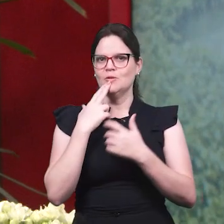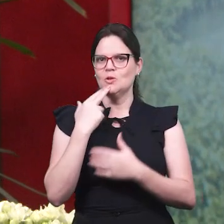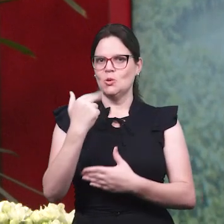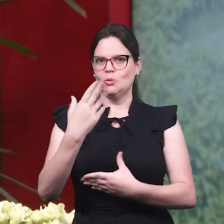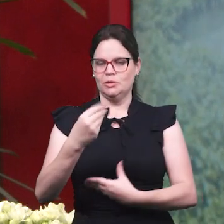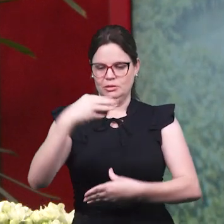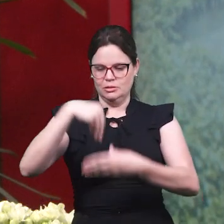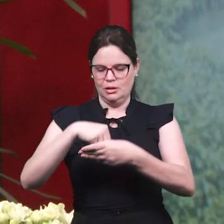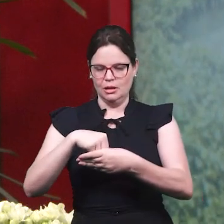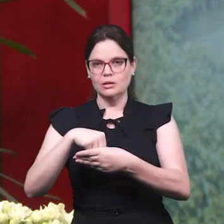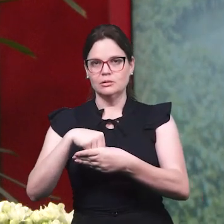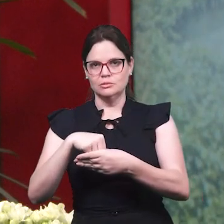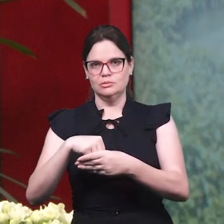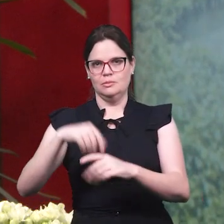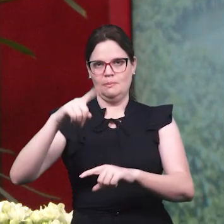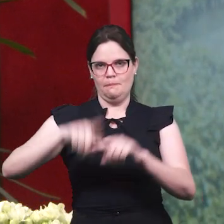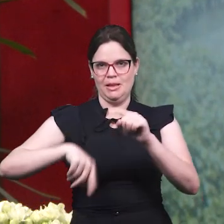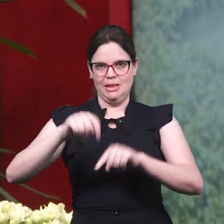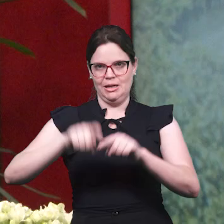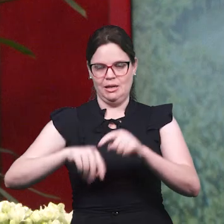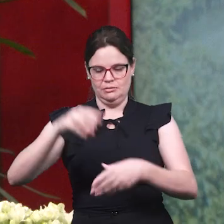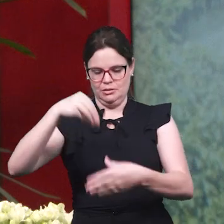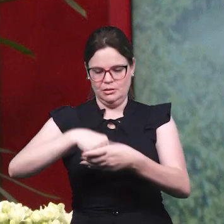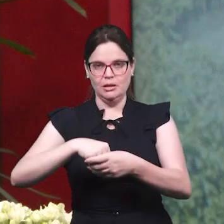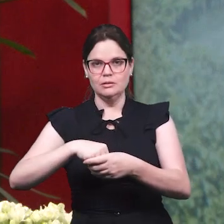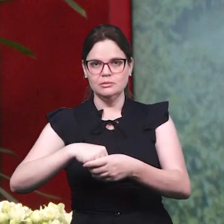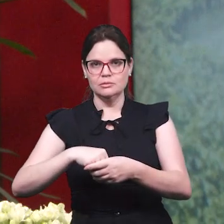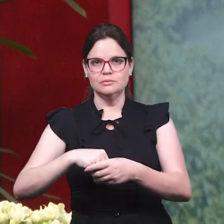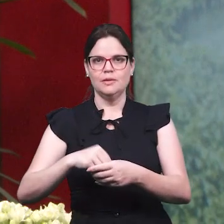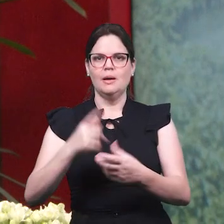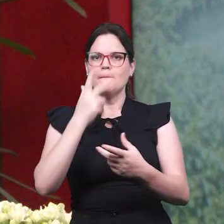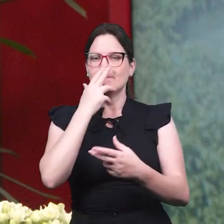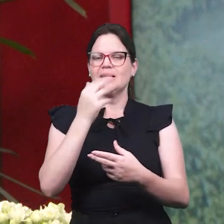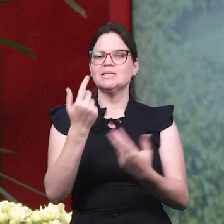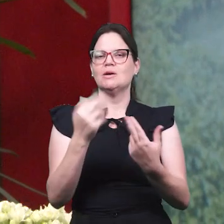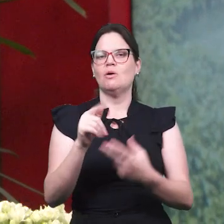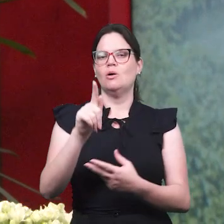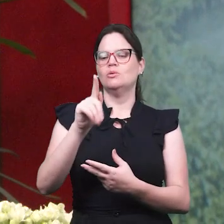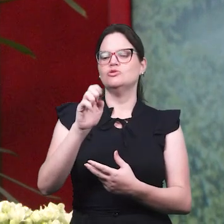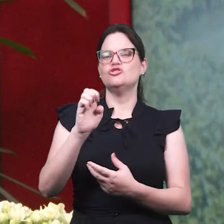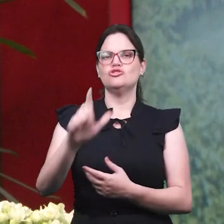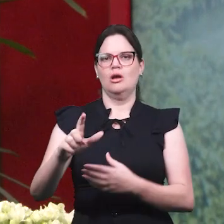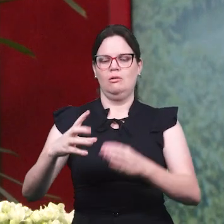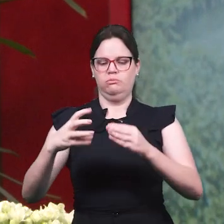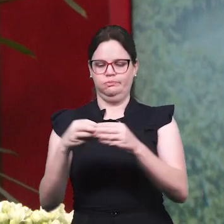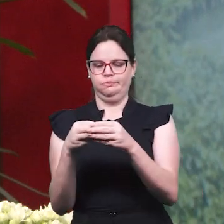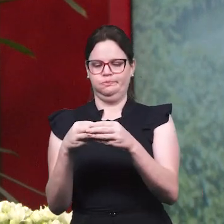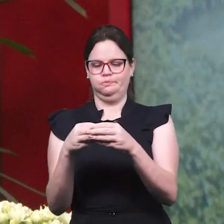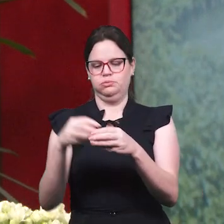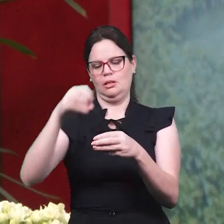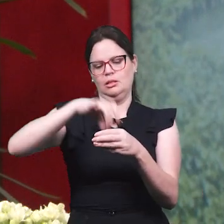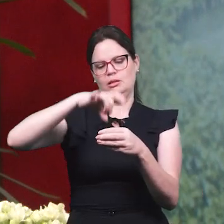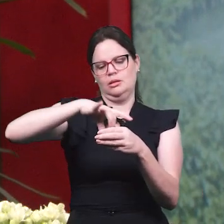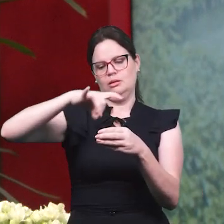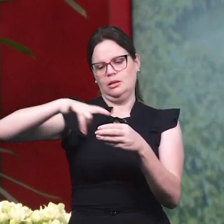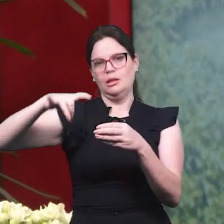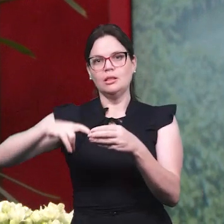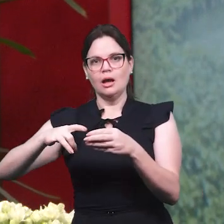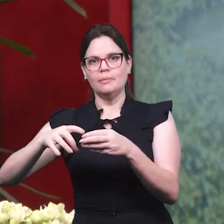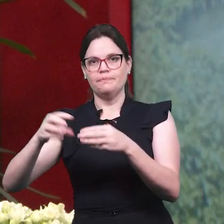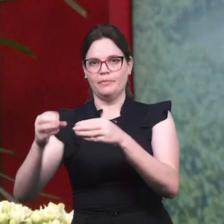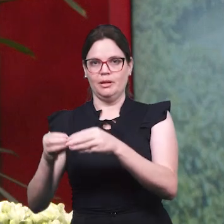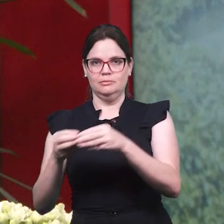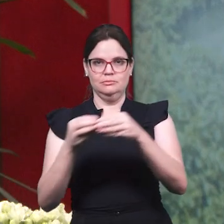nutrientes nesses tipos de materiais, desses tipos de géis, e a gente dispersa isso no